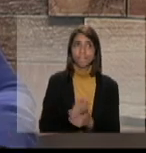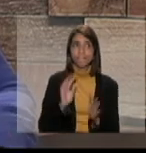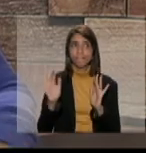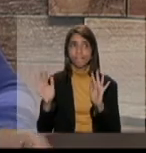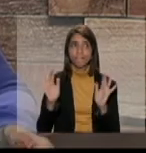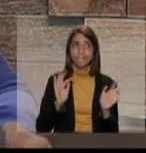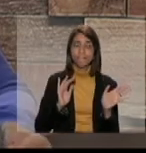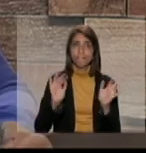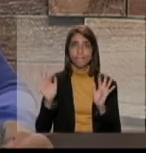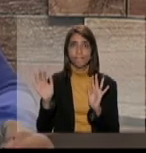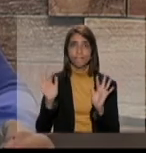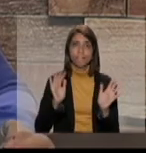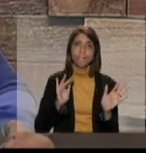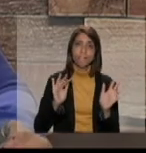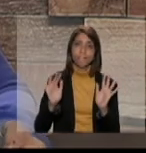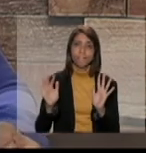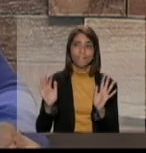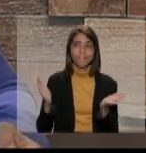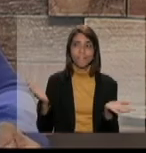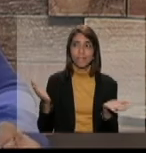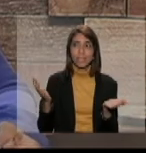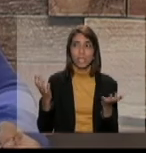ai ai